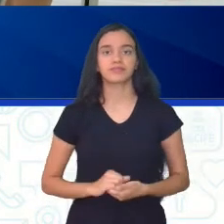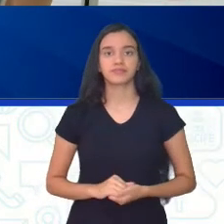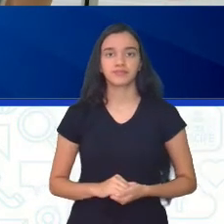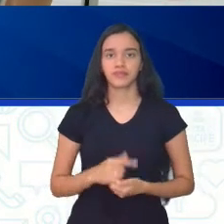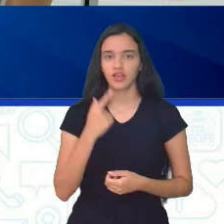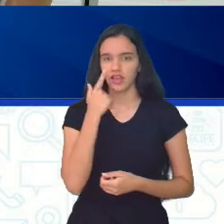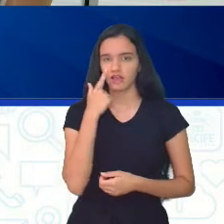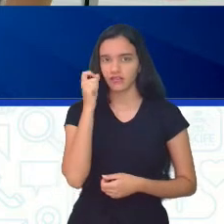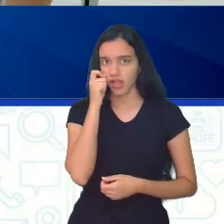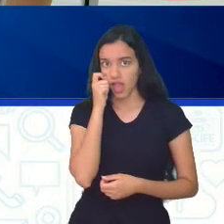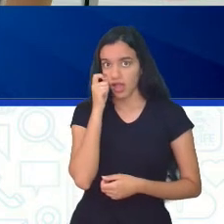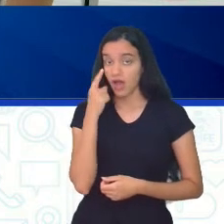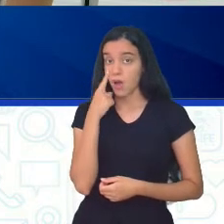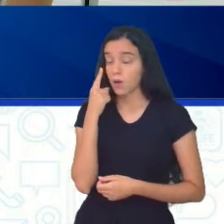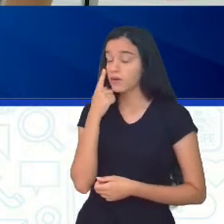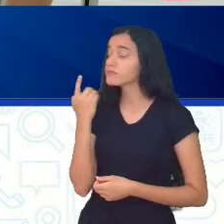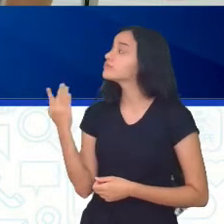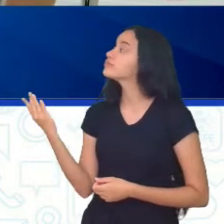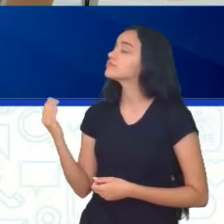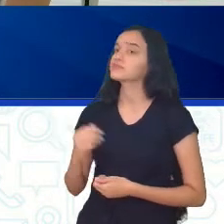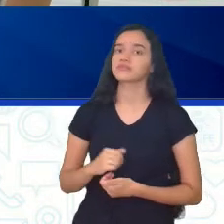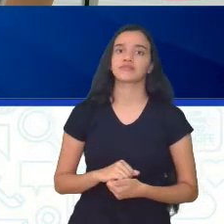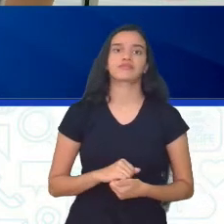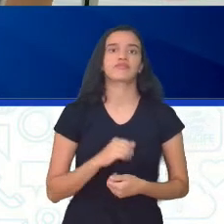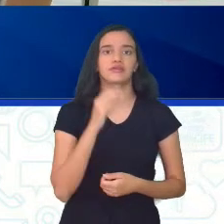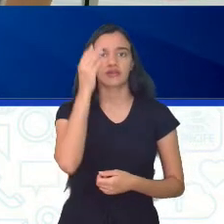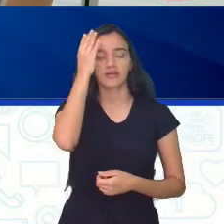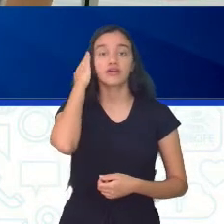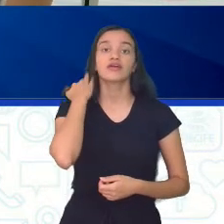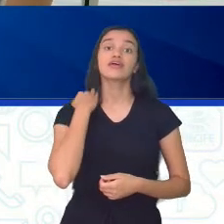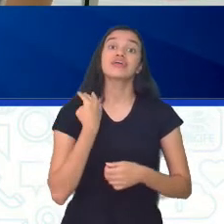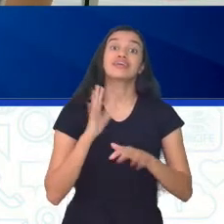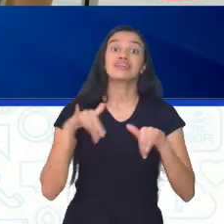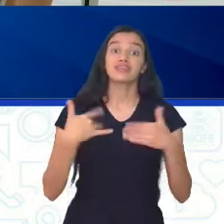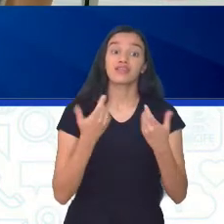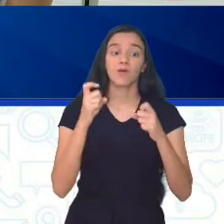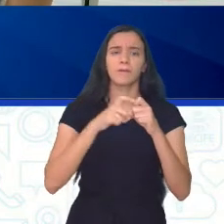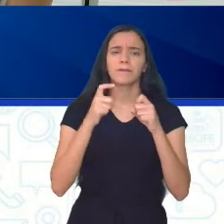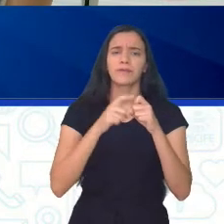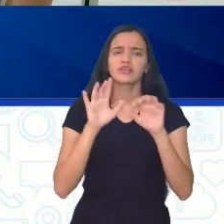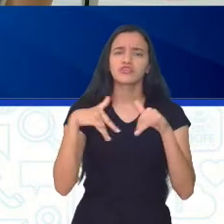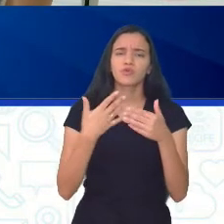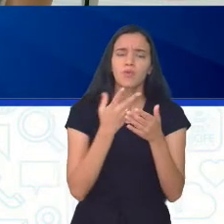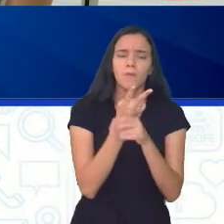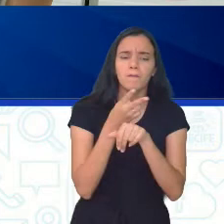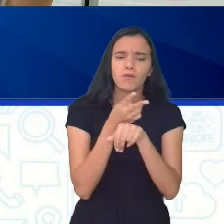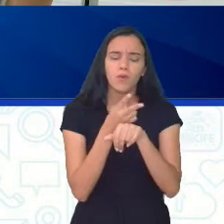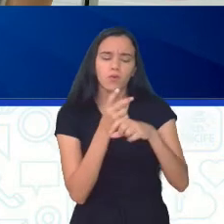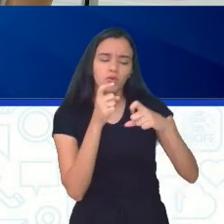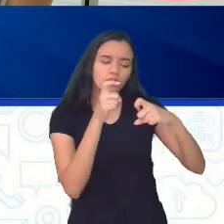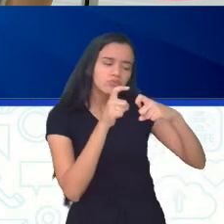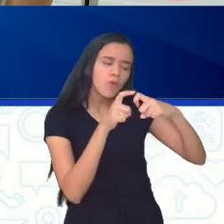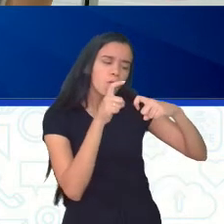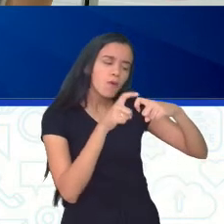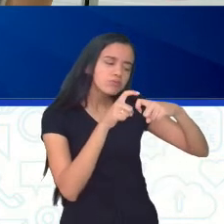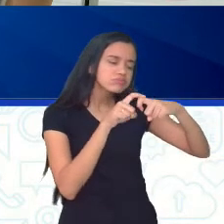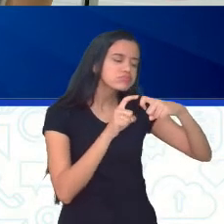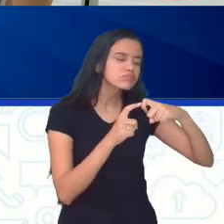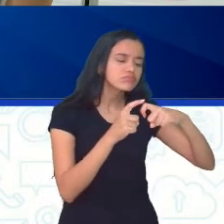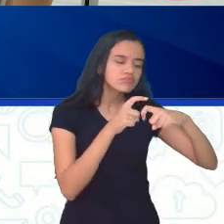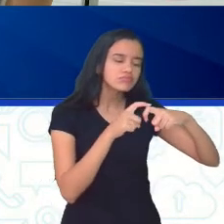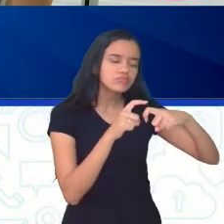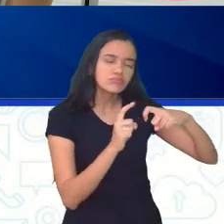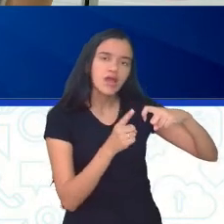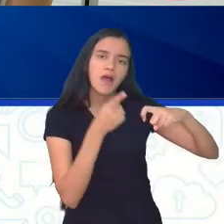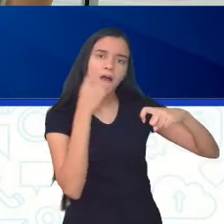Fiquem atentos. Então, o médico posiciona, procura a posição, né? Para poder dar